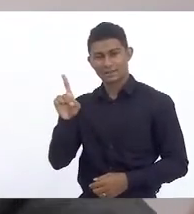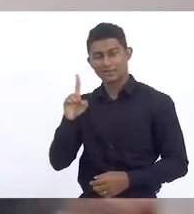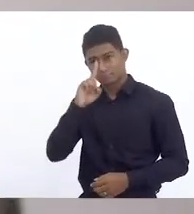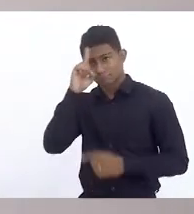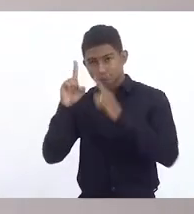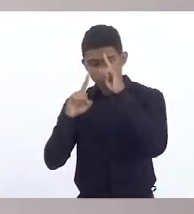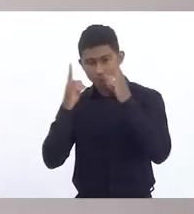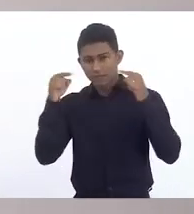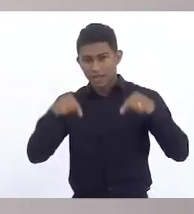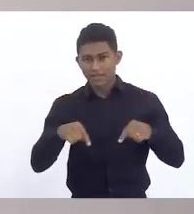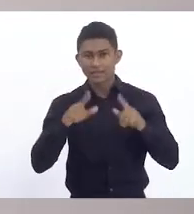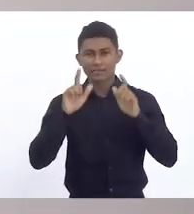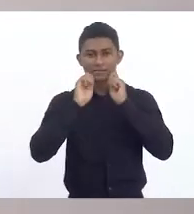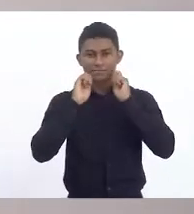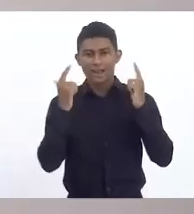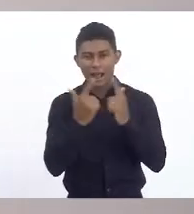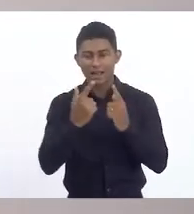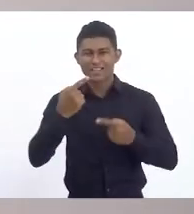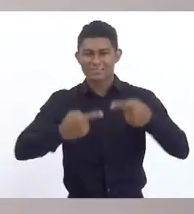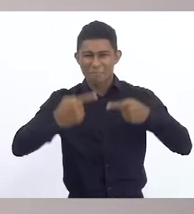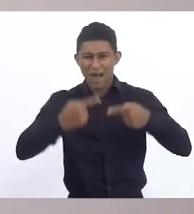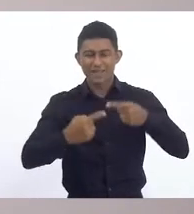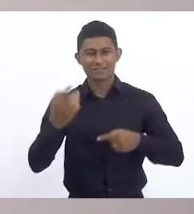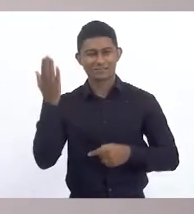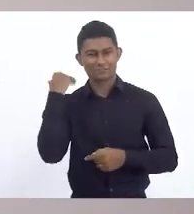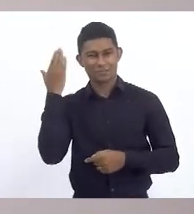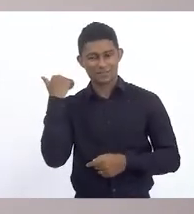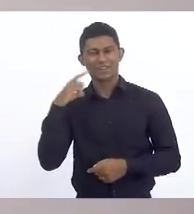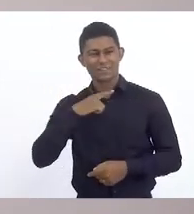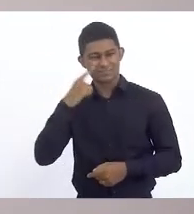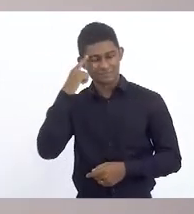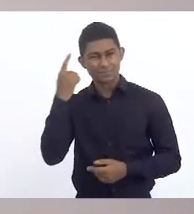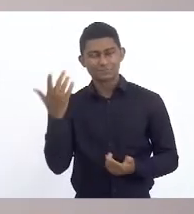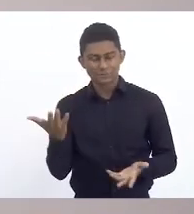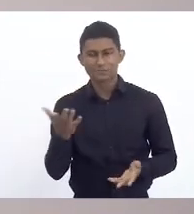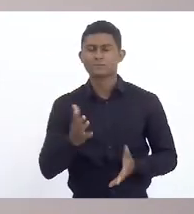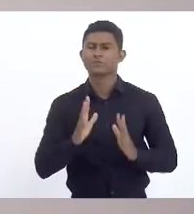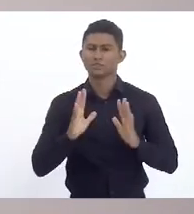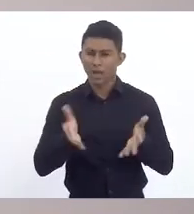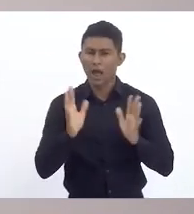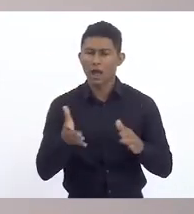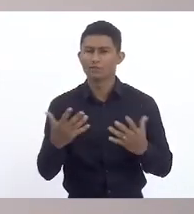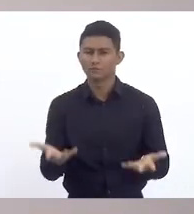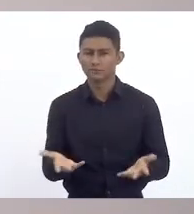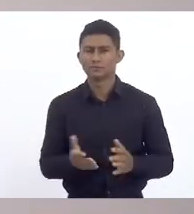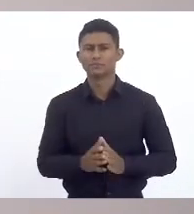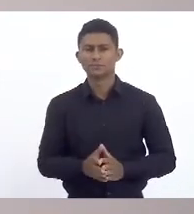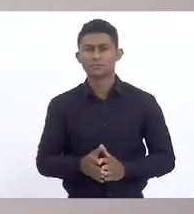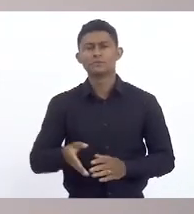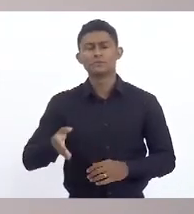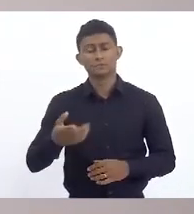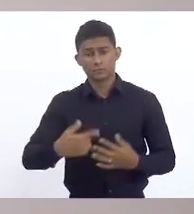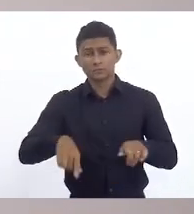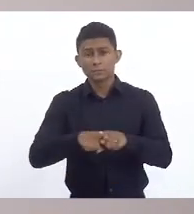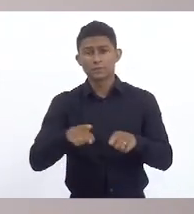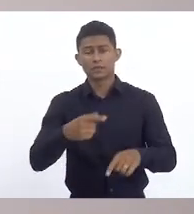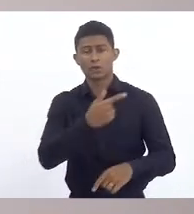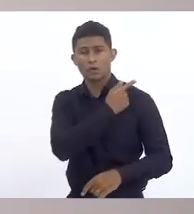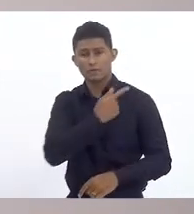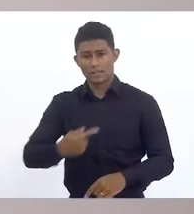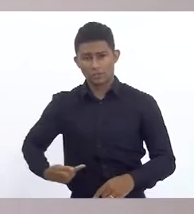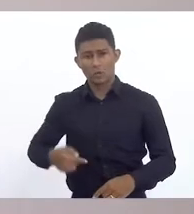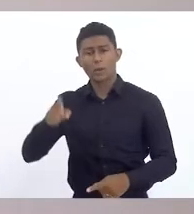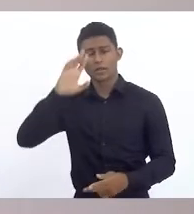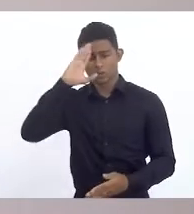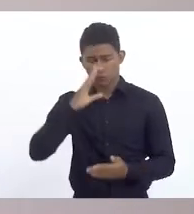Casa, na Comissão de Tributação e nas demais comissões. Então, a gente, inclusive o governador Cláudio Costa,